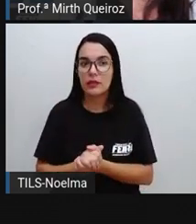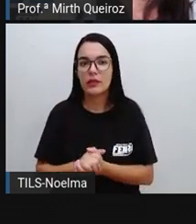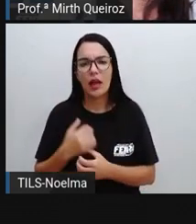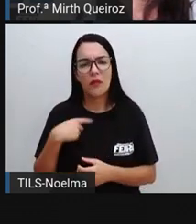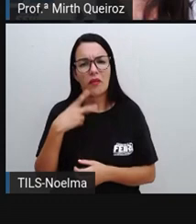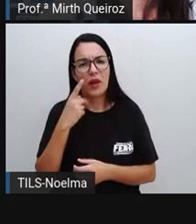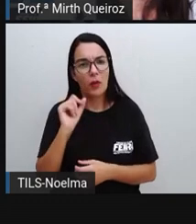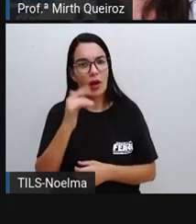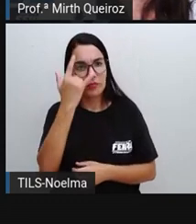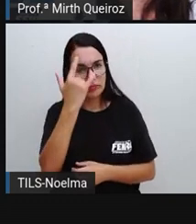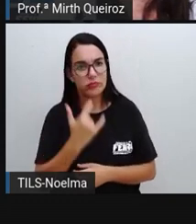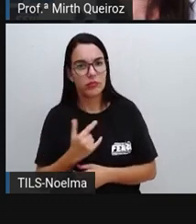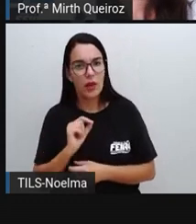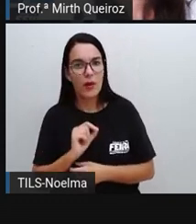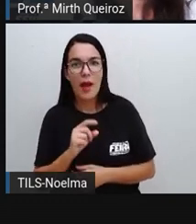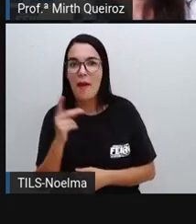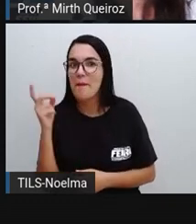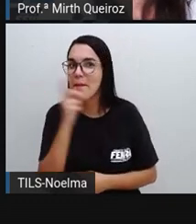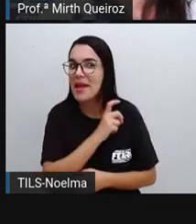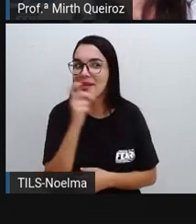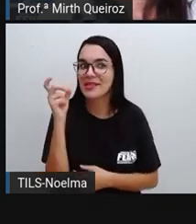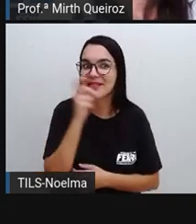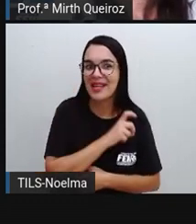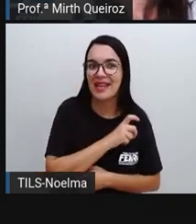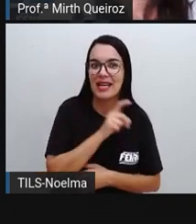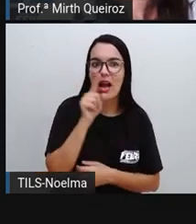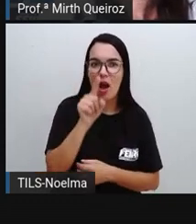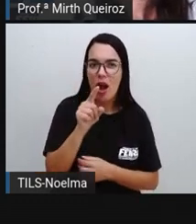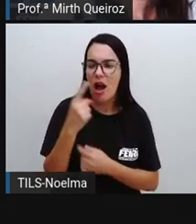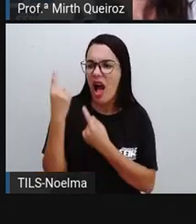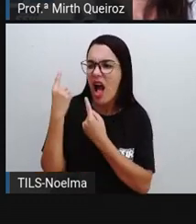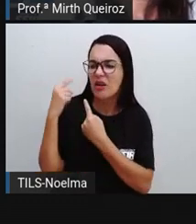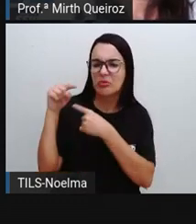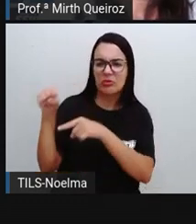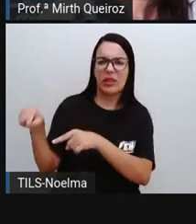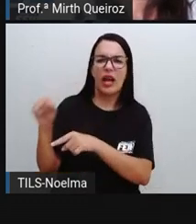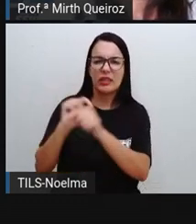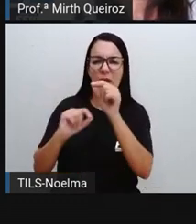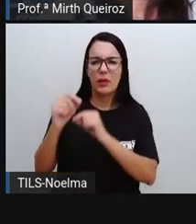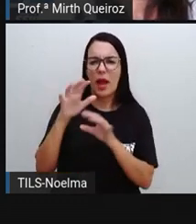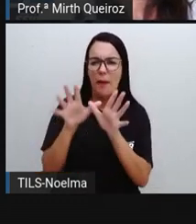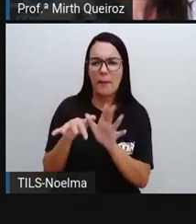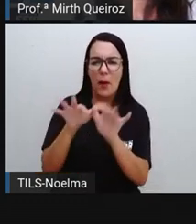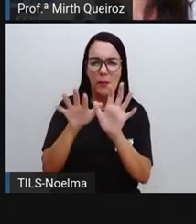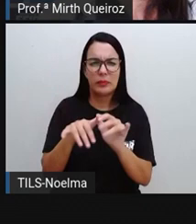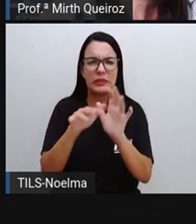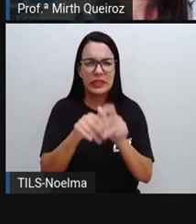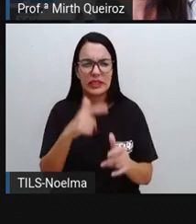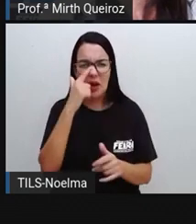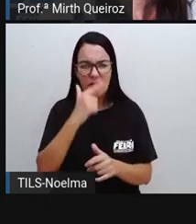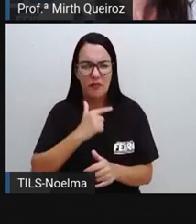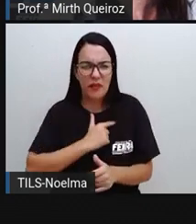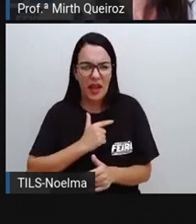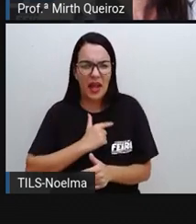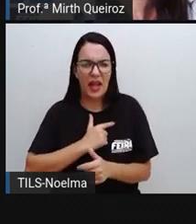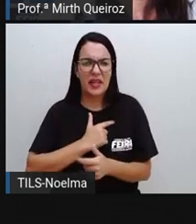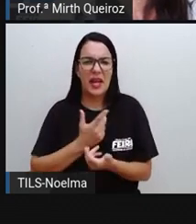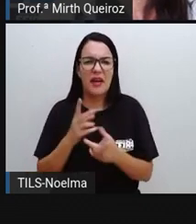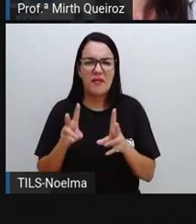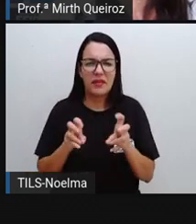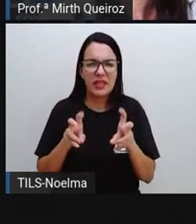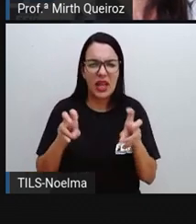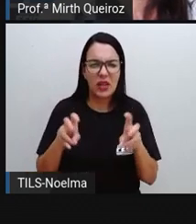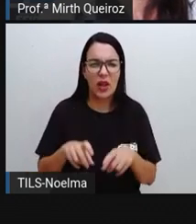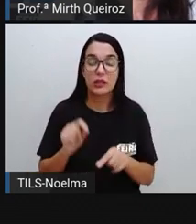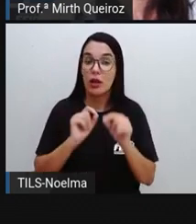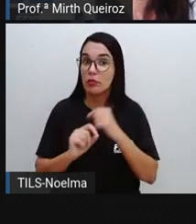franqueza. Isso é um mito. Acusadas de serem feias, sem graça e venenosas, as mariposas